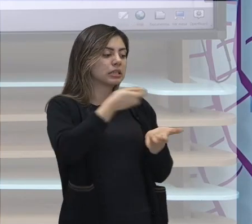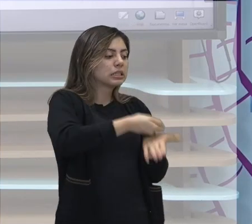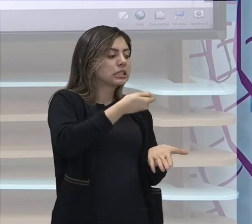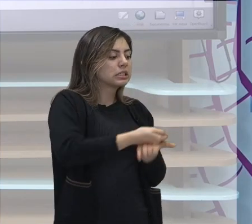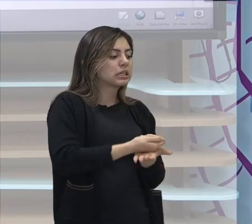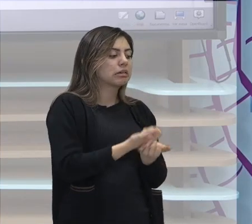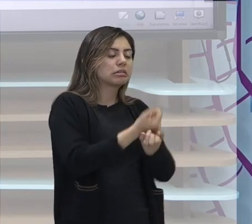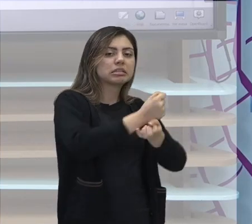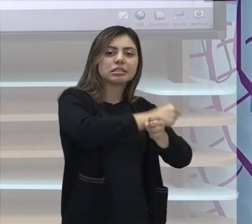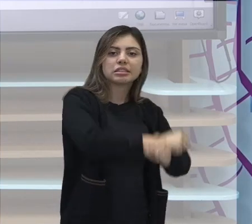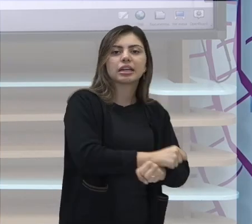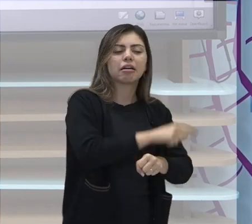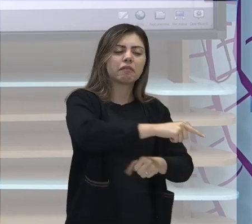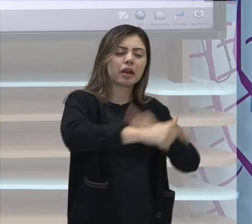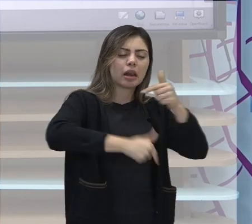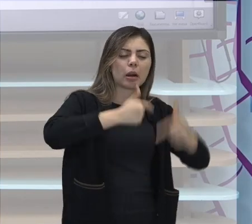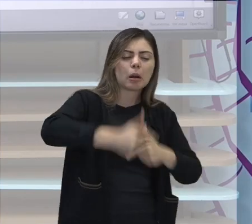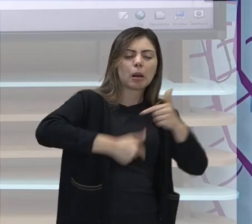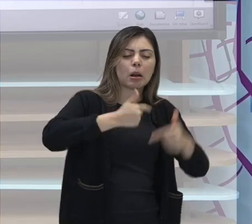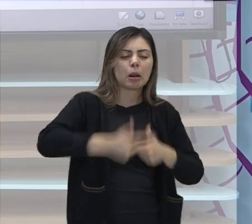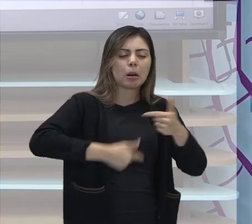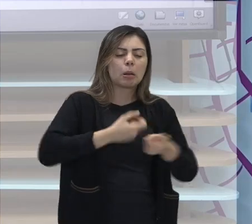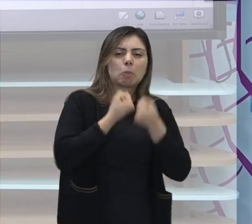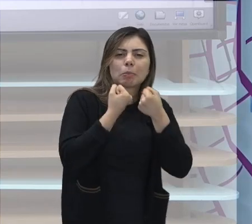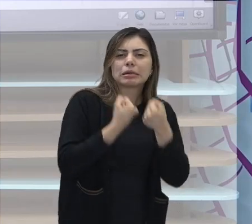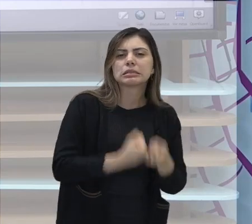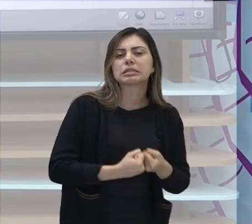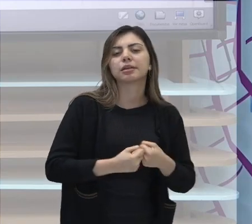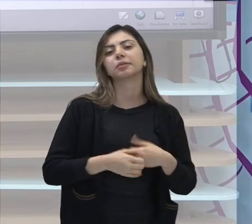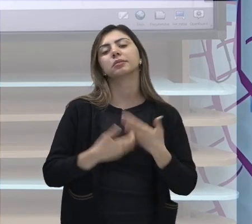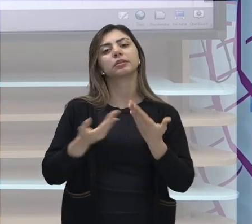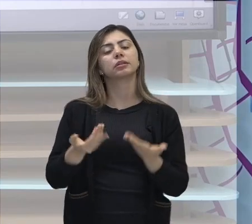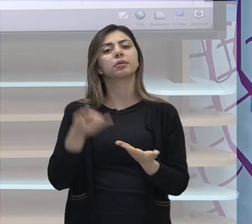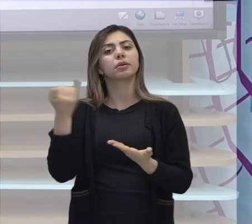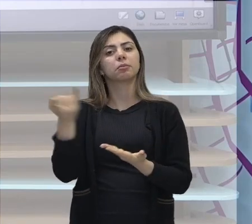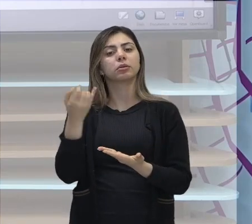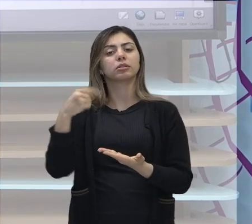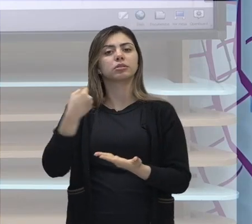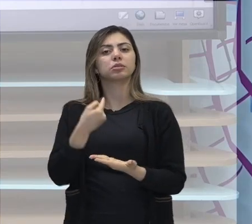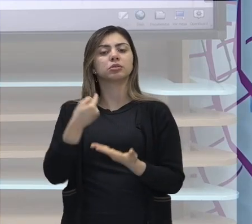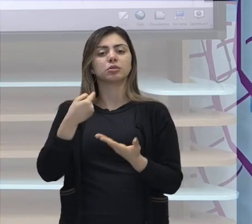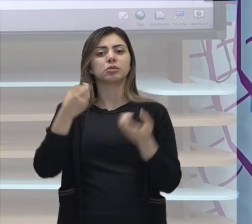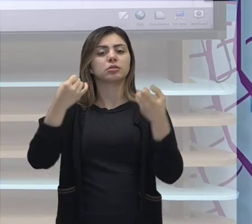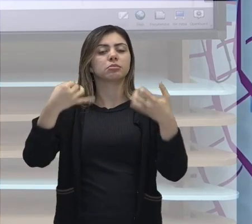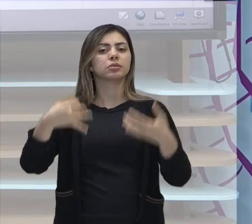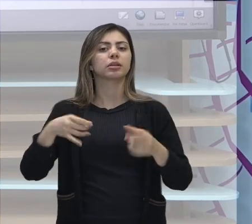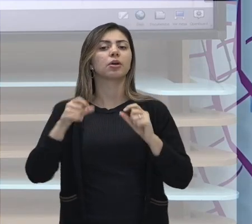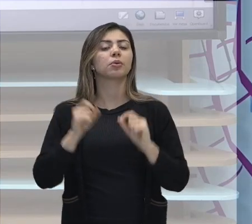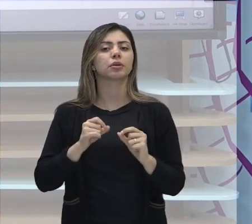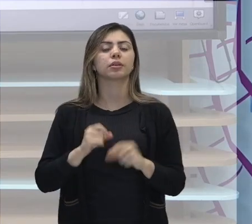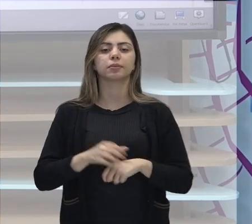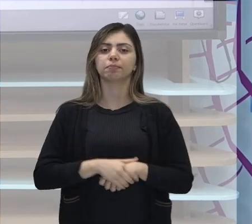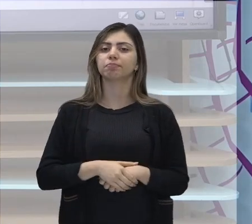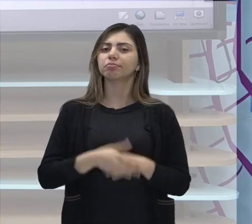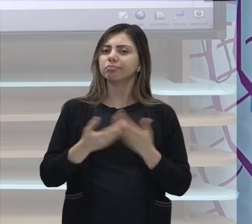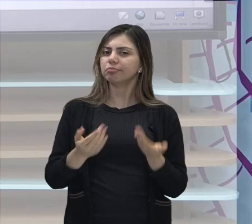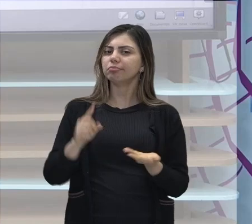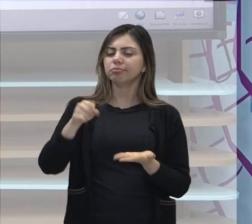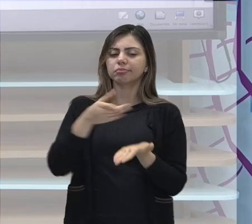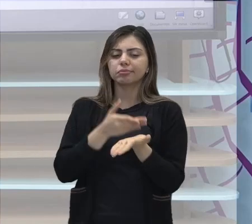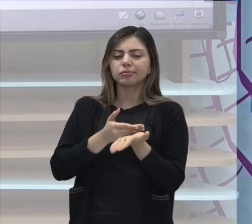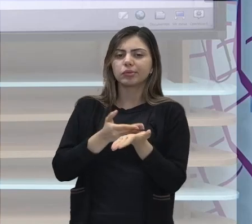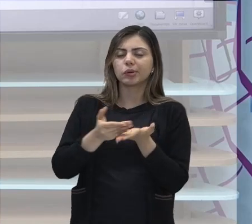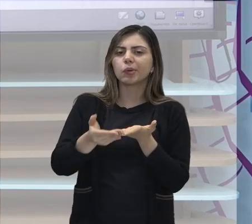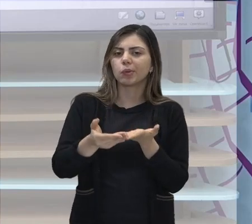mesmo. Então, é importante atentarmos que estamos falando, né, de um início